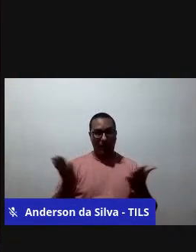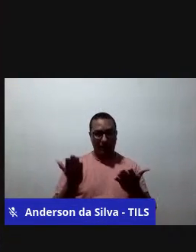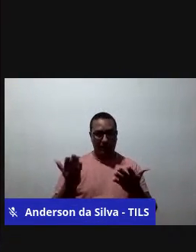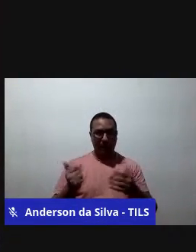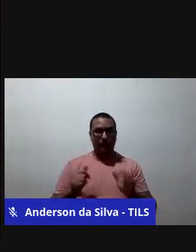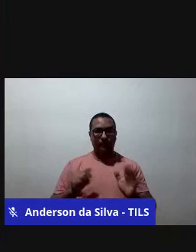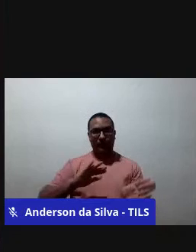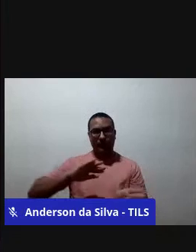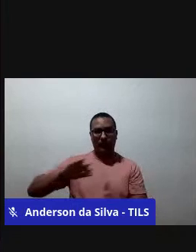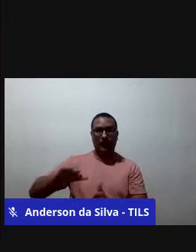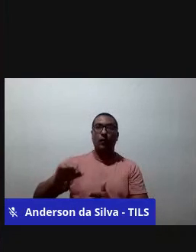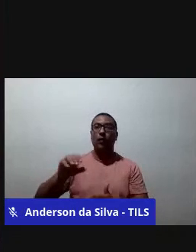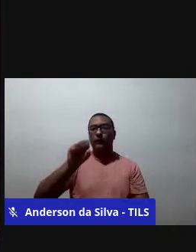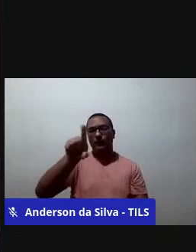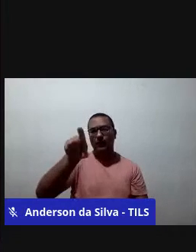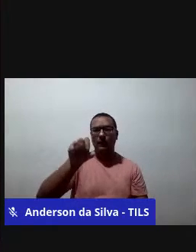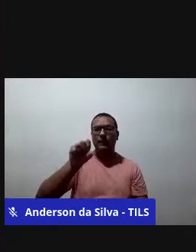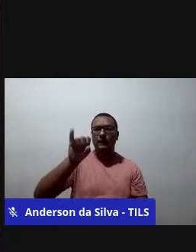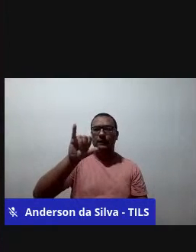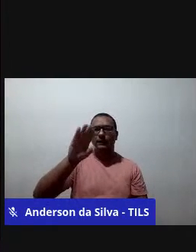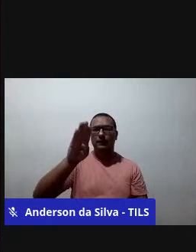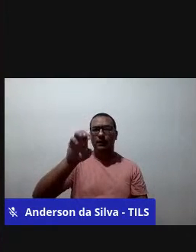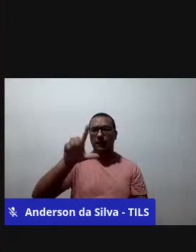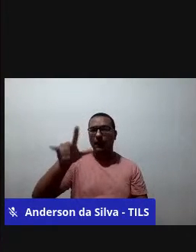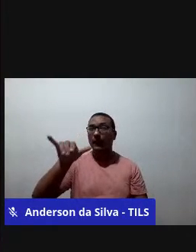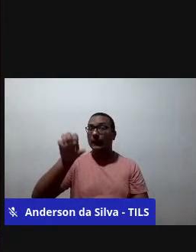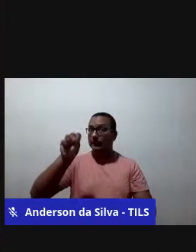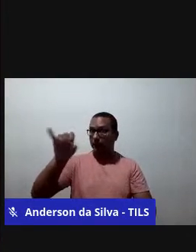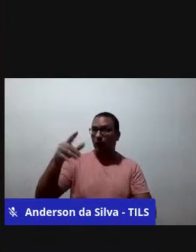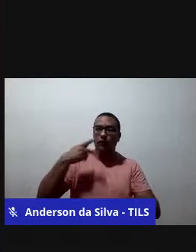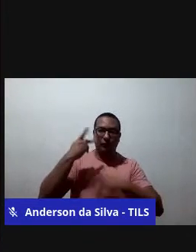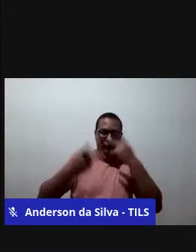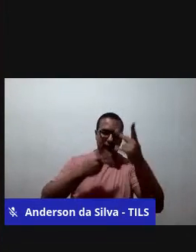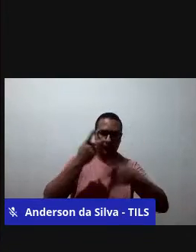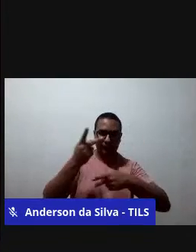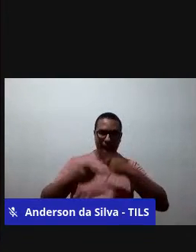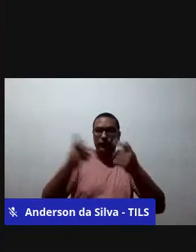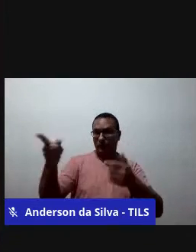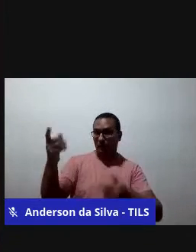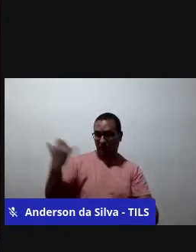Sibeli, se eu estiver falando muito e passando do tempo, você me avisa, viu?